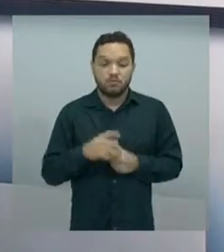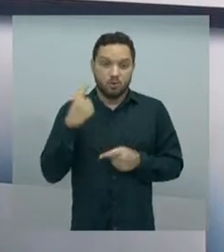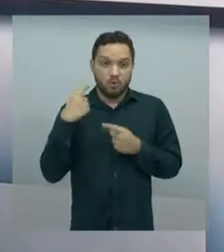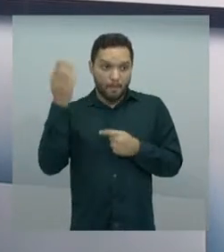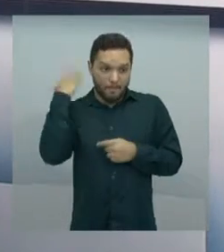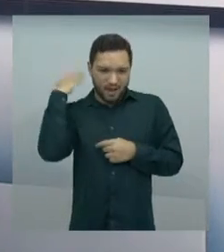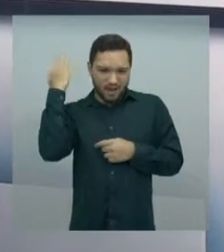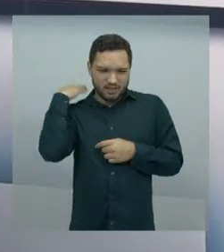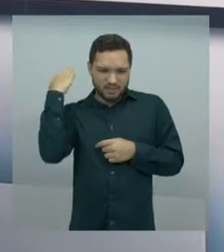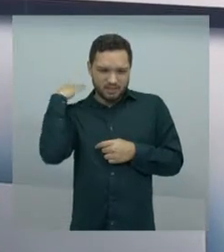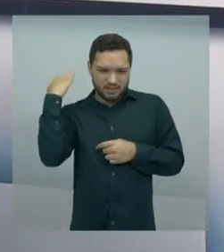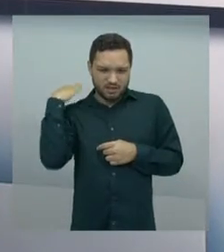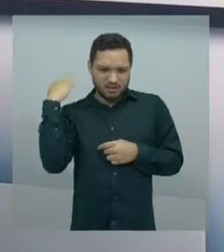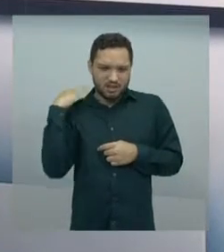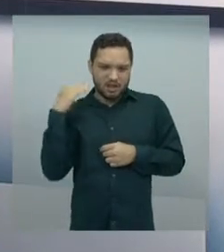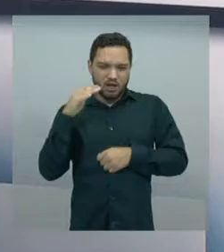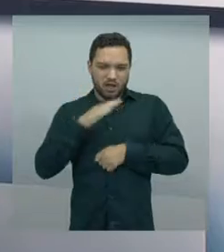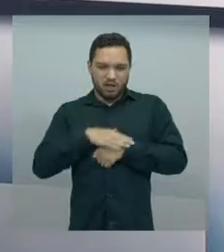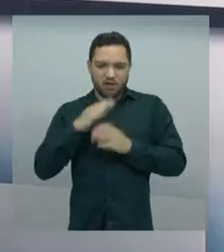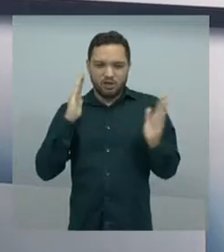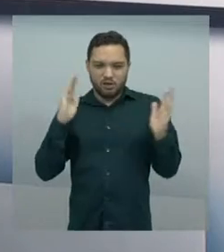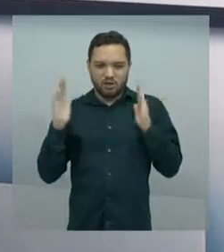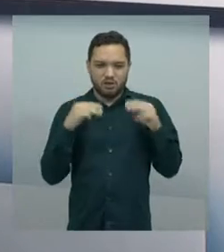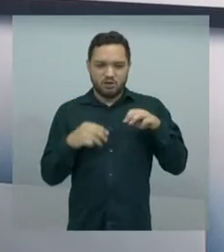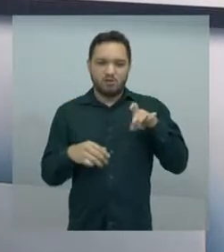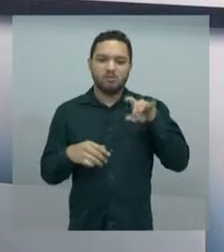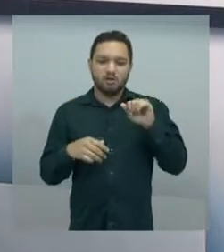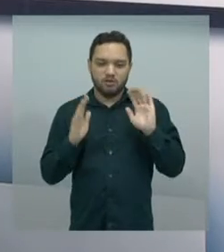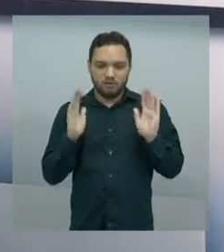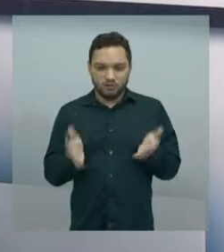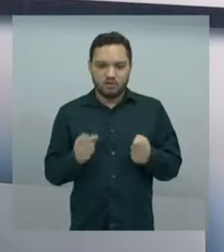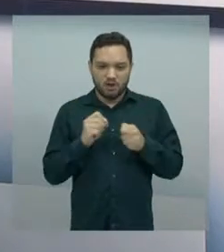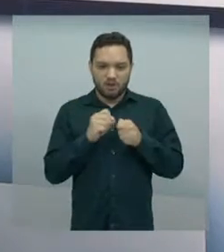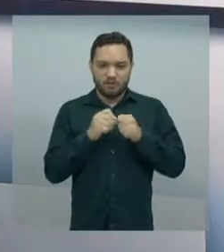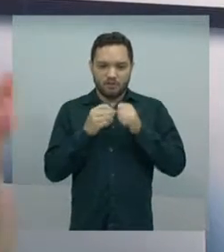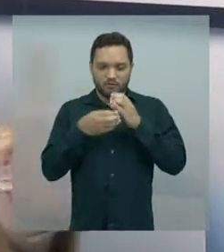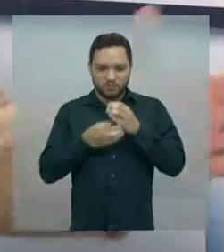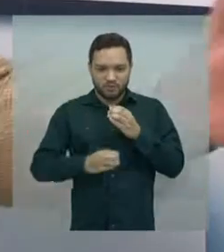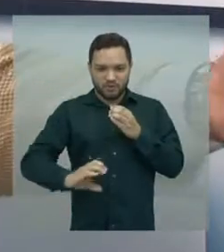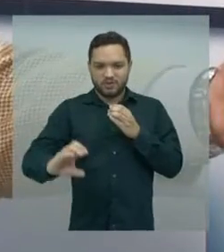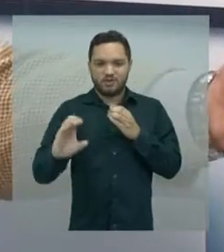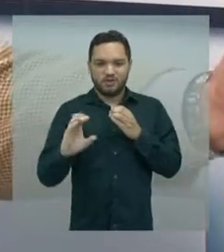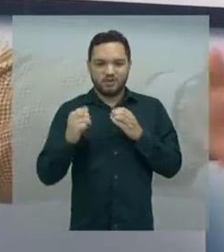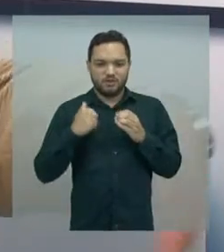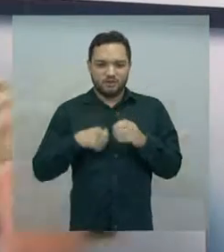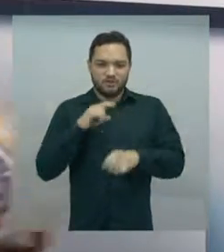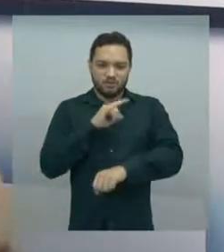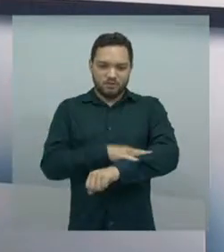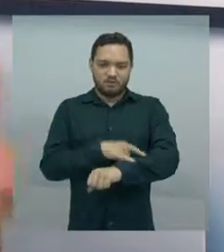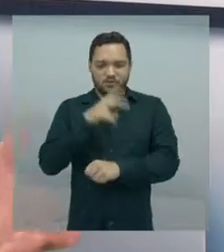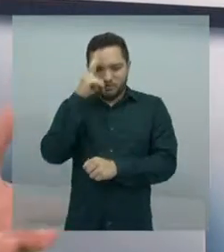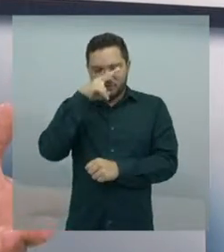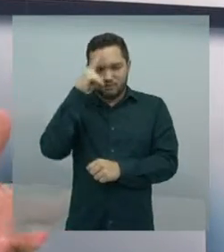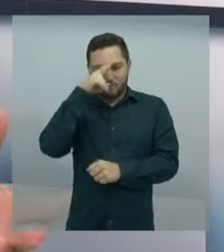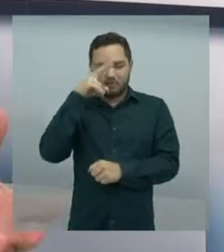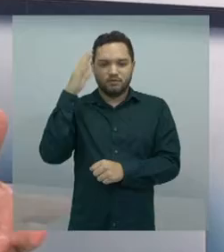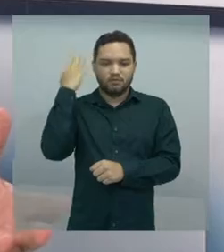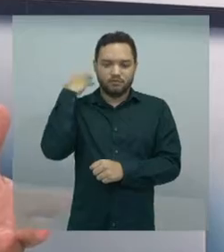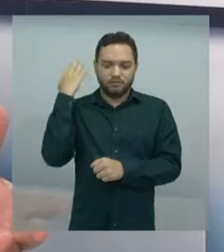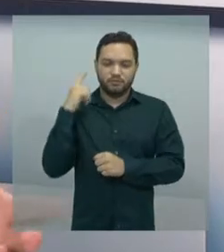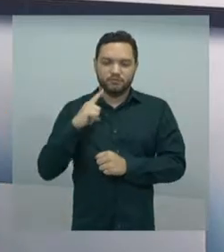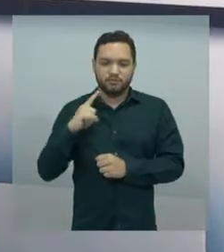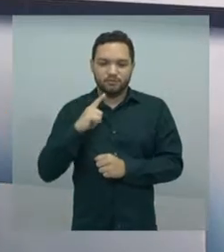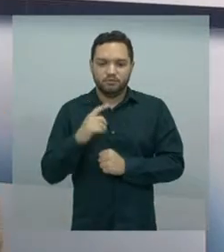Média, todas as cidades da Europa já tinham um esgotamento sanitário, passaram por aquela situação terrível e